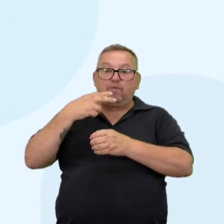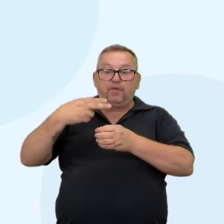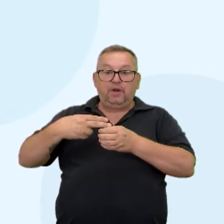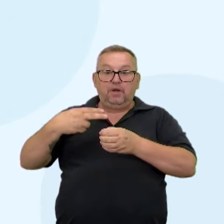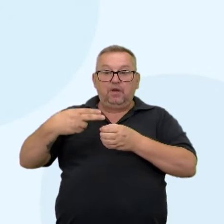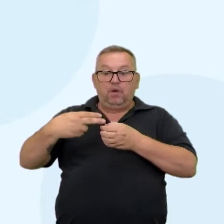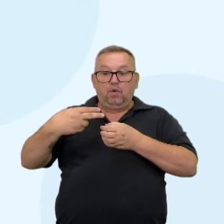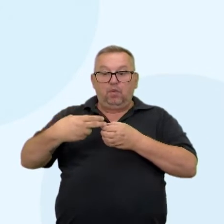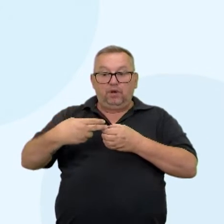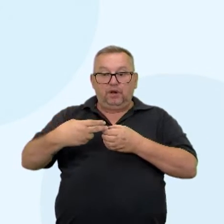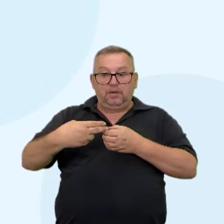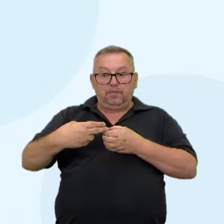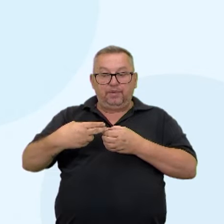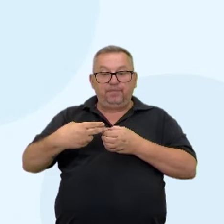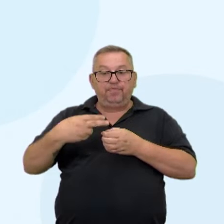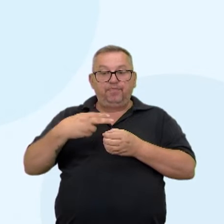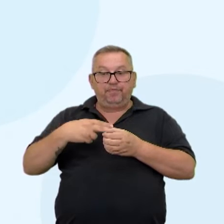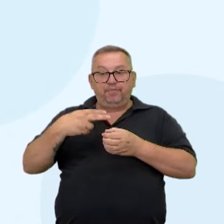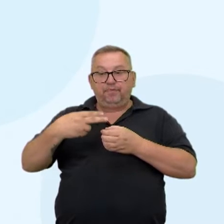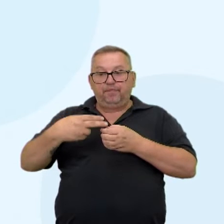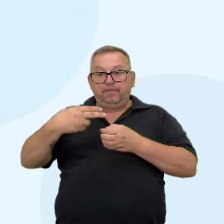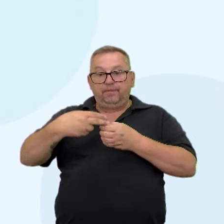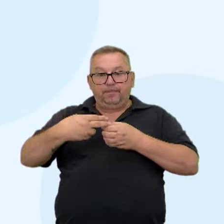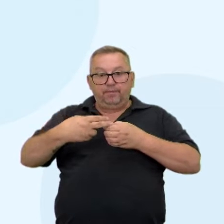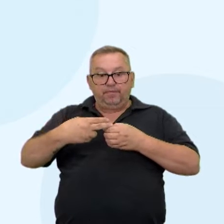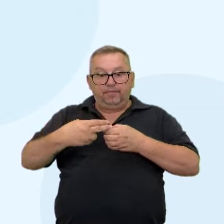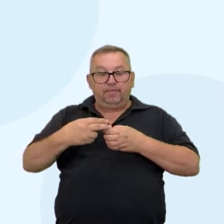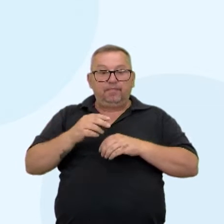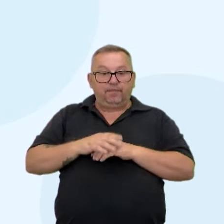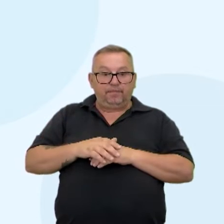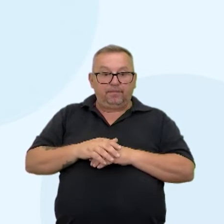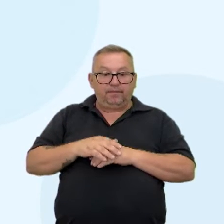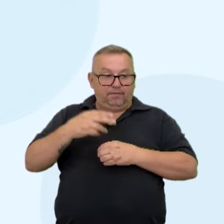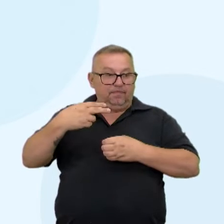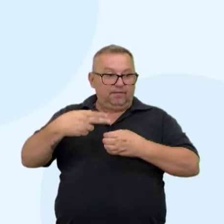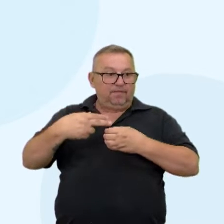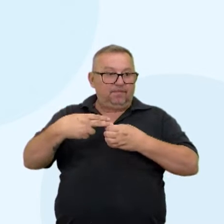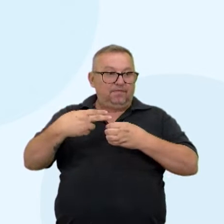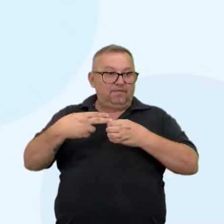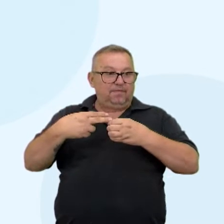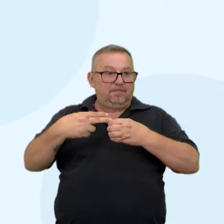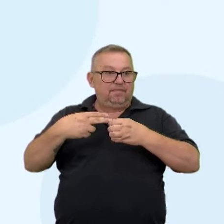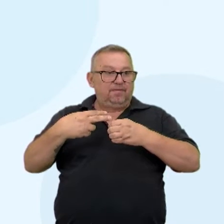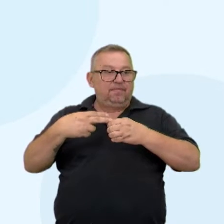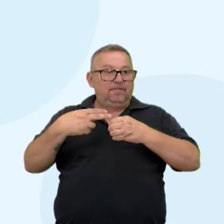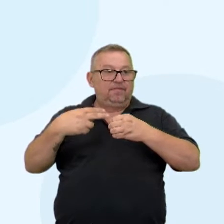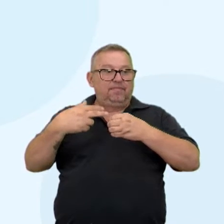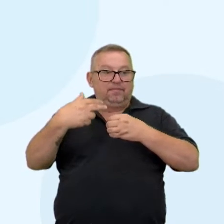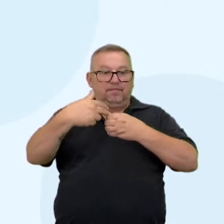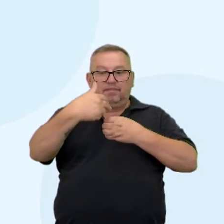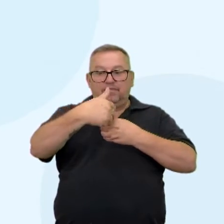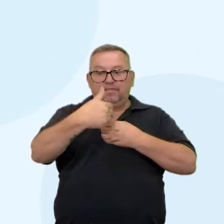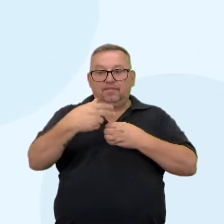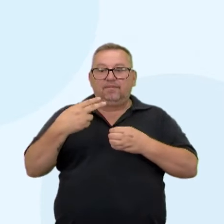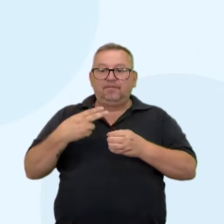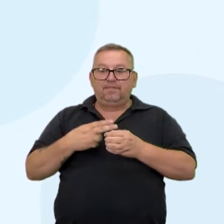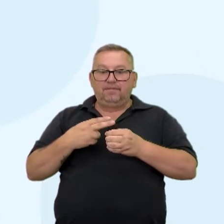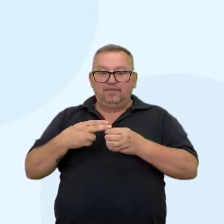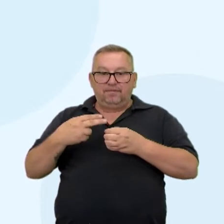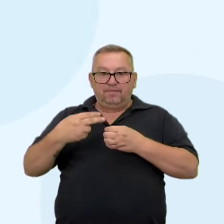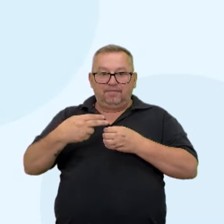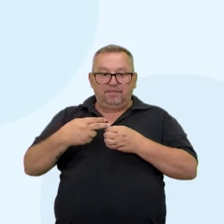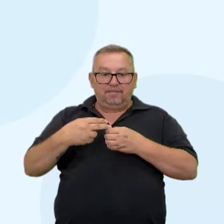de Campinas, a famosa Unicamp. A missão, né, o NEPO tem como missão